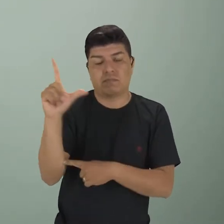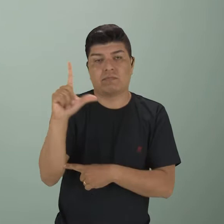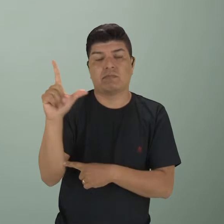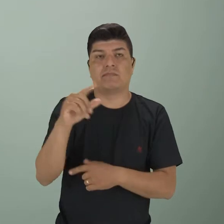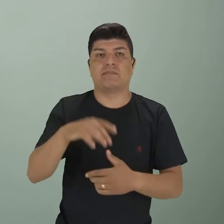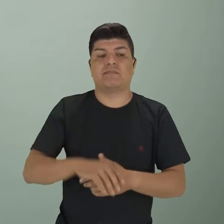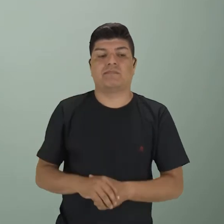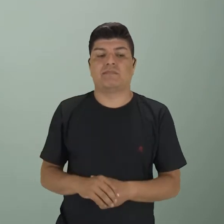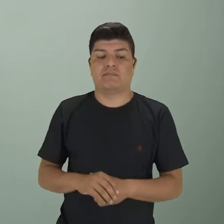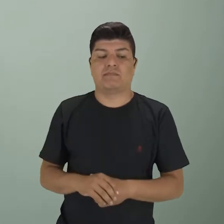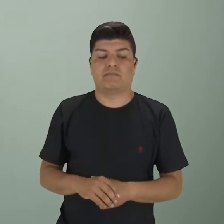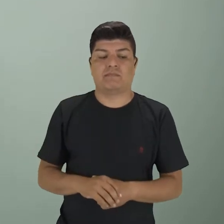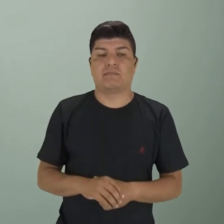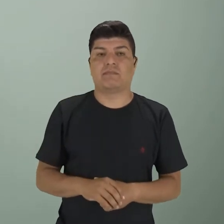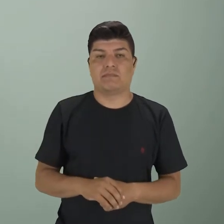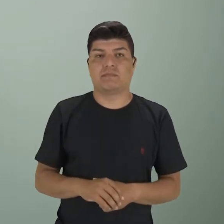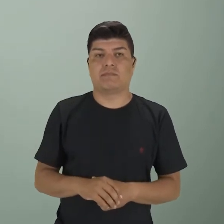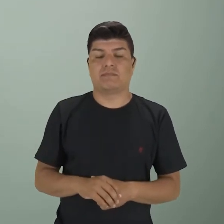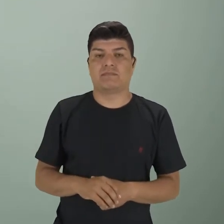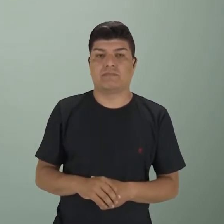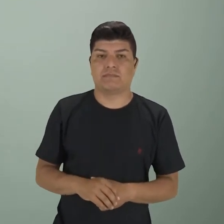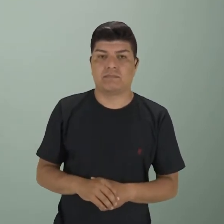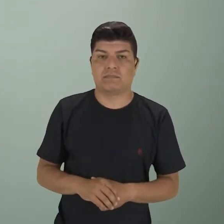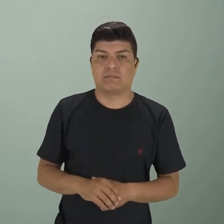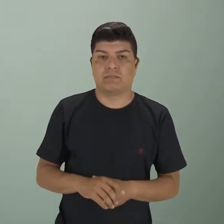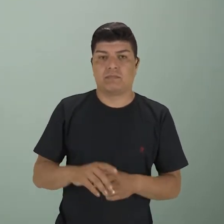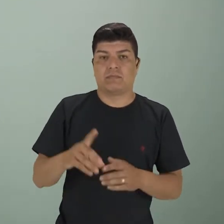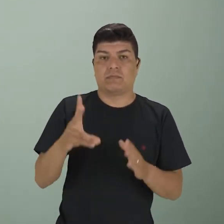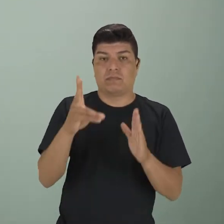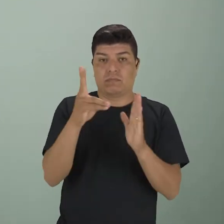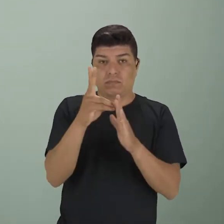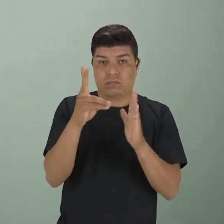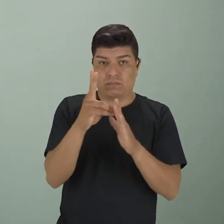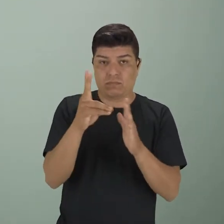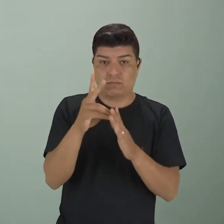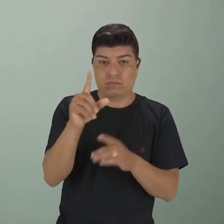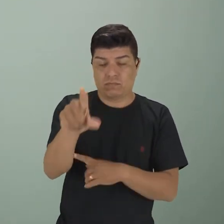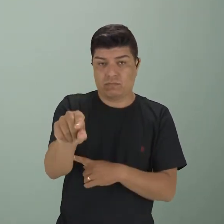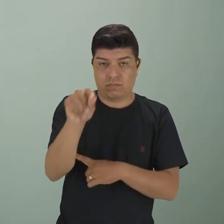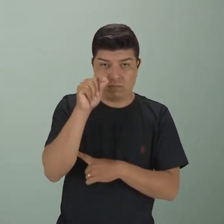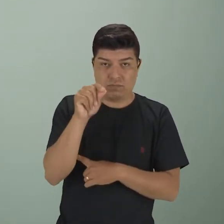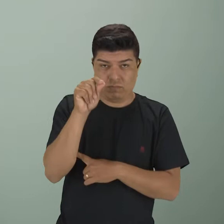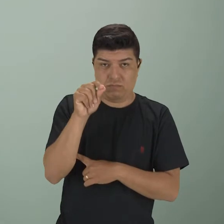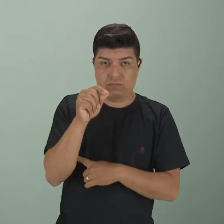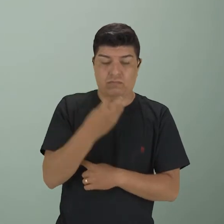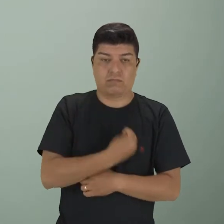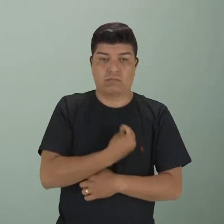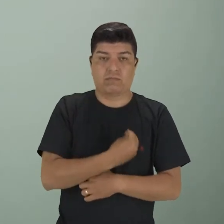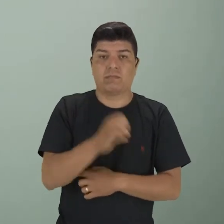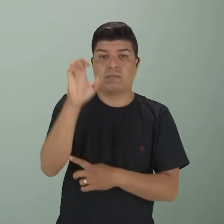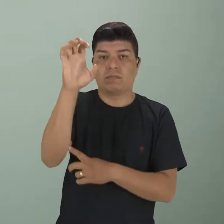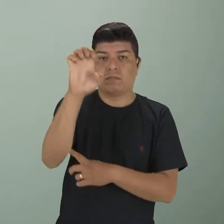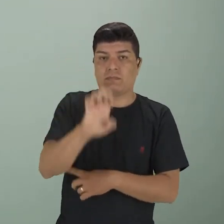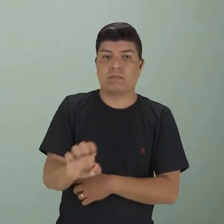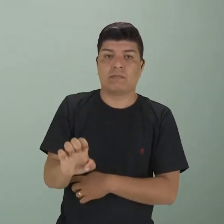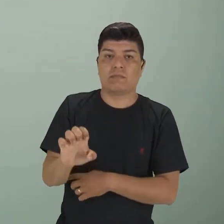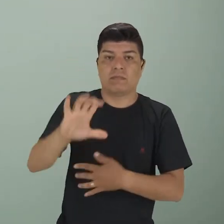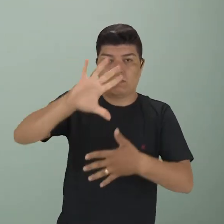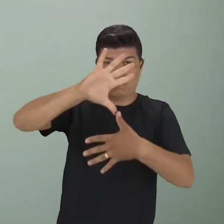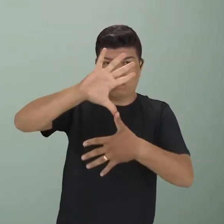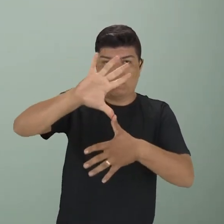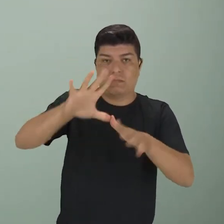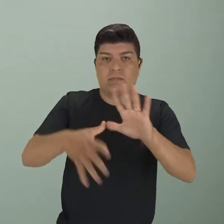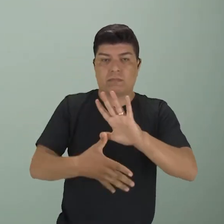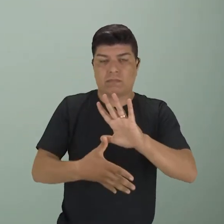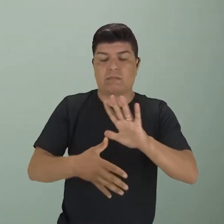literaturas. Então, ele foi considerado o legítimo representante das Américas, tá? Então, dessa